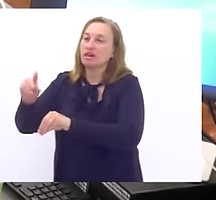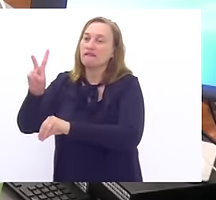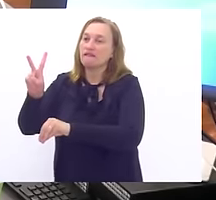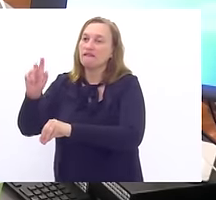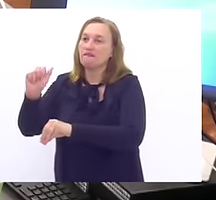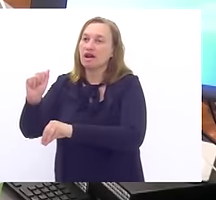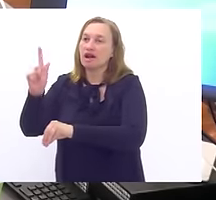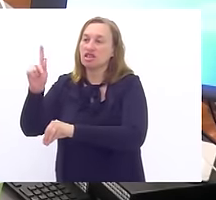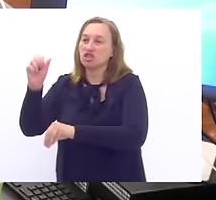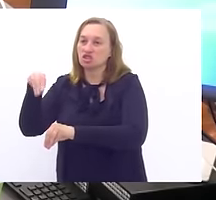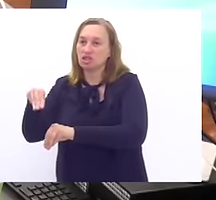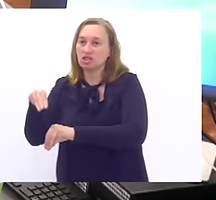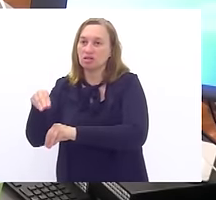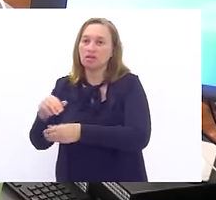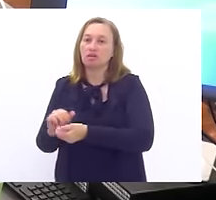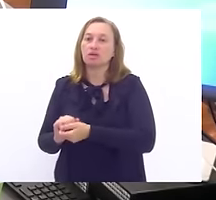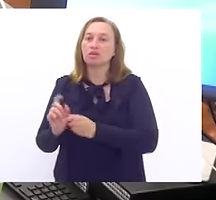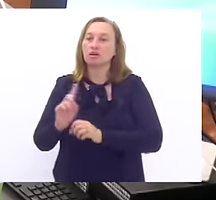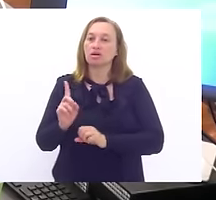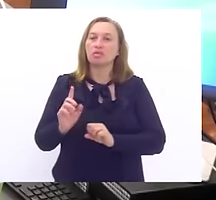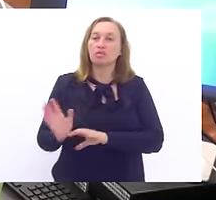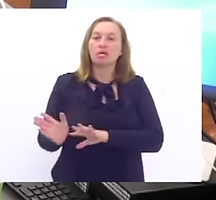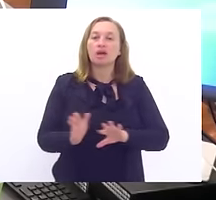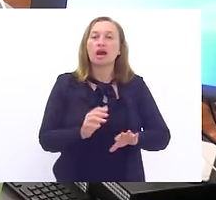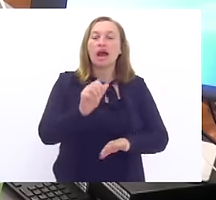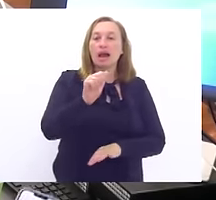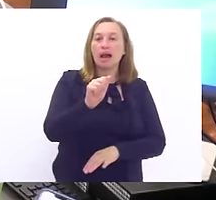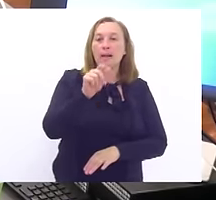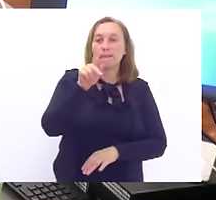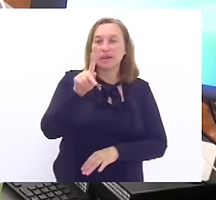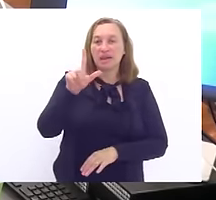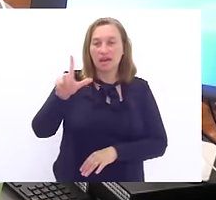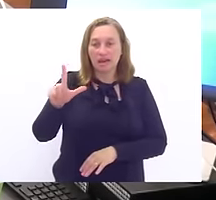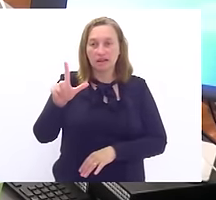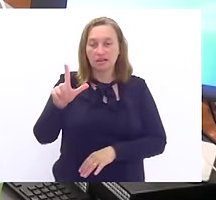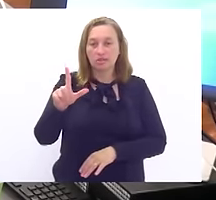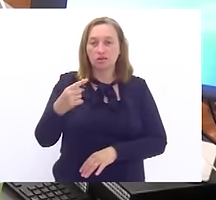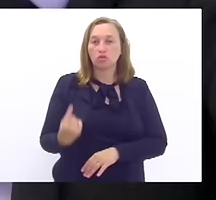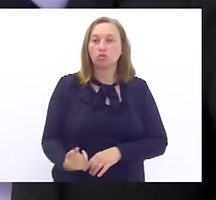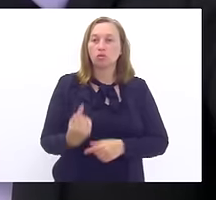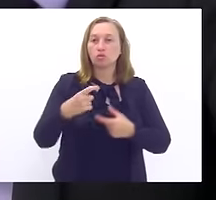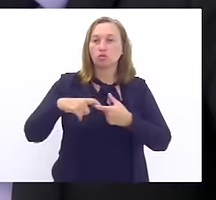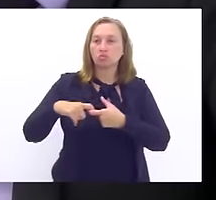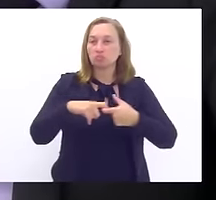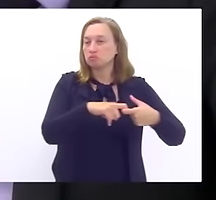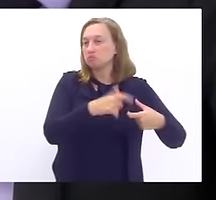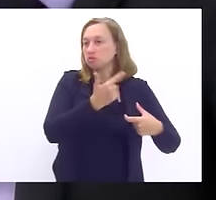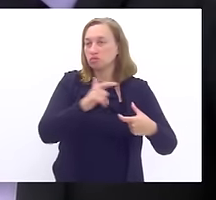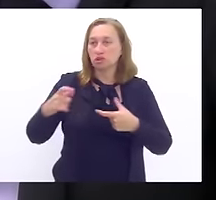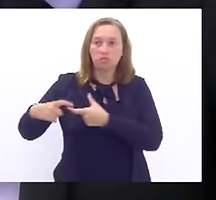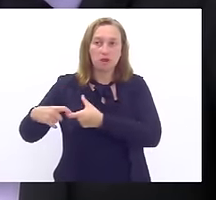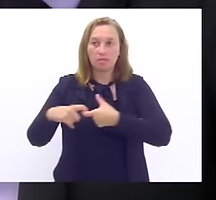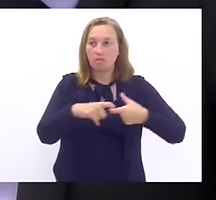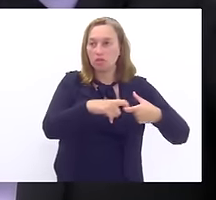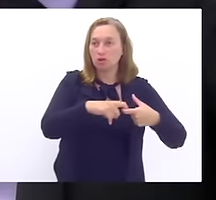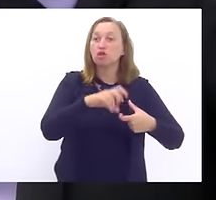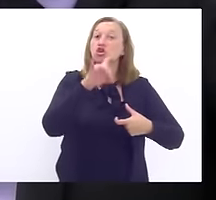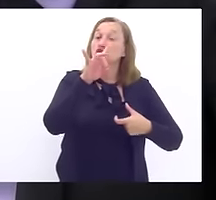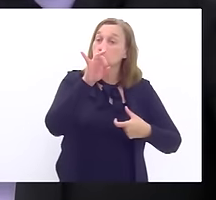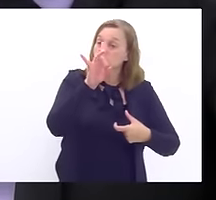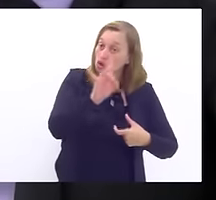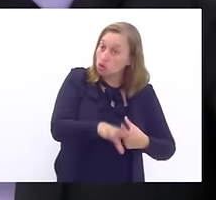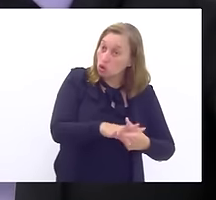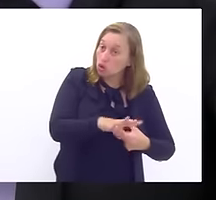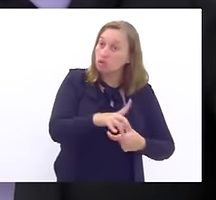essa pergunta deputada pergunta que eu quero saber o único reboque nós não temos reboque a gente só